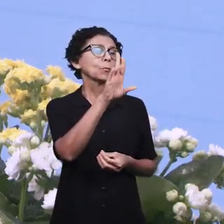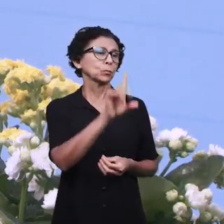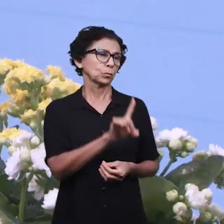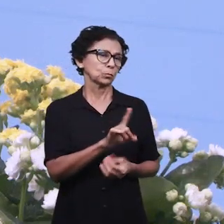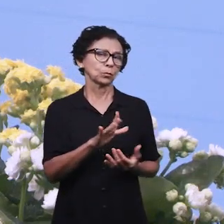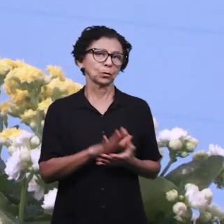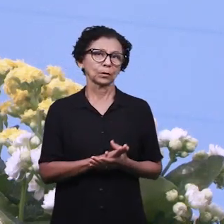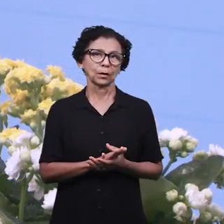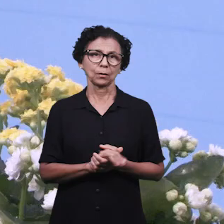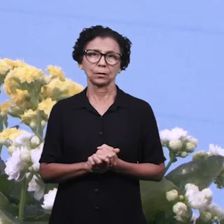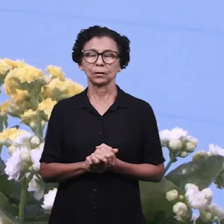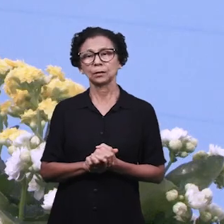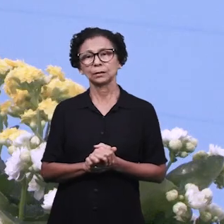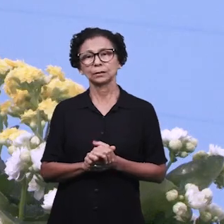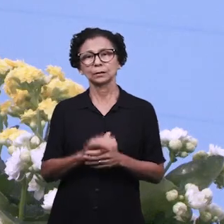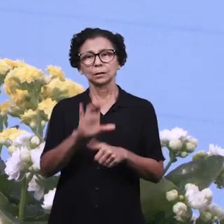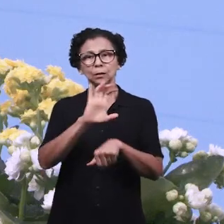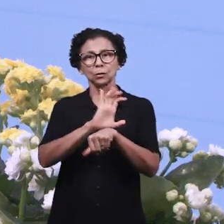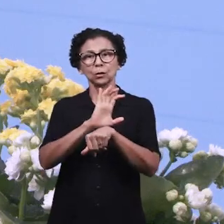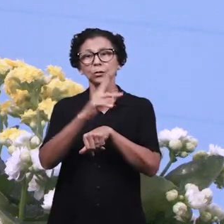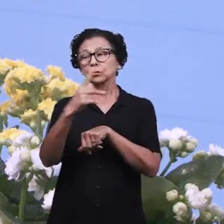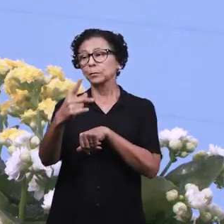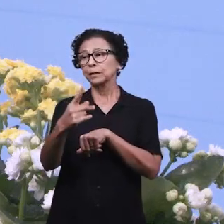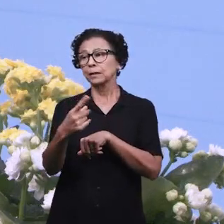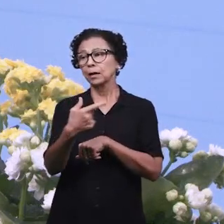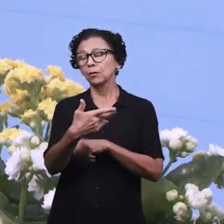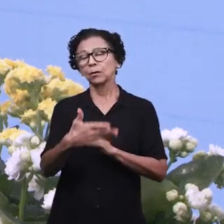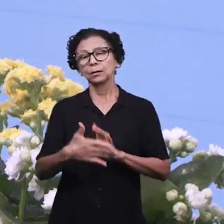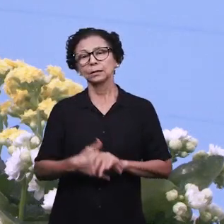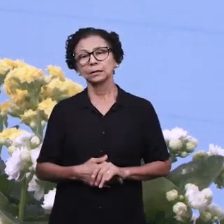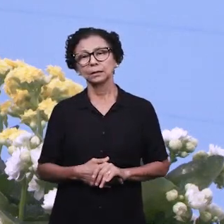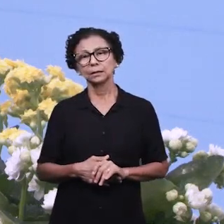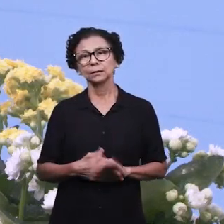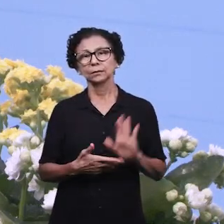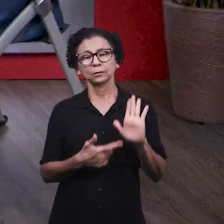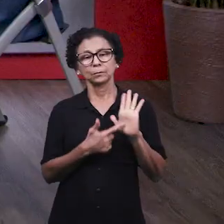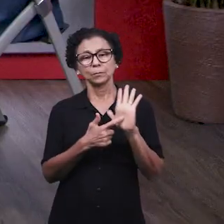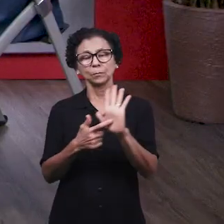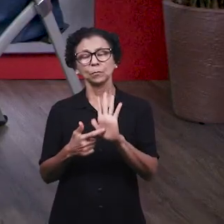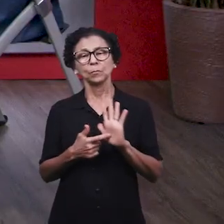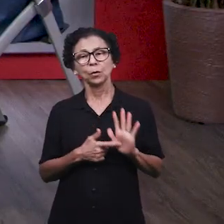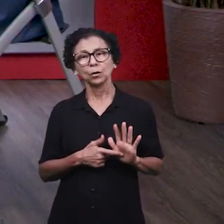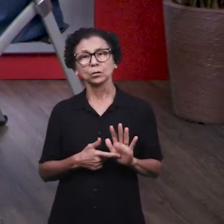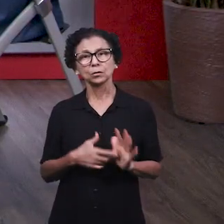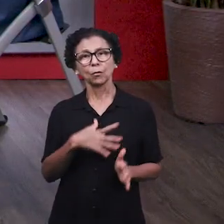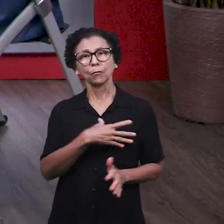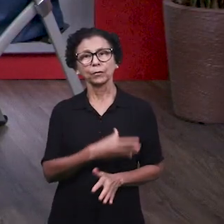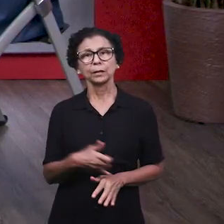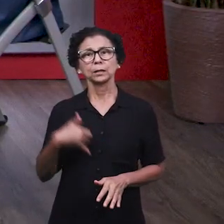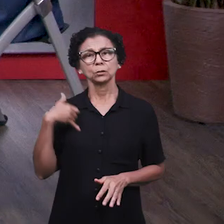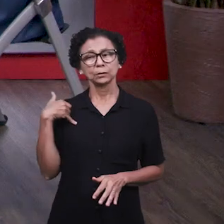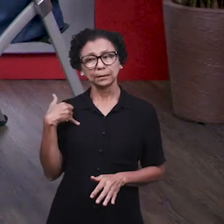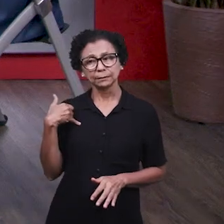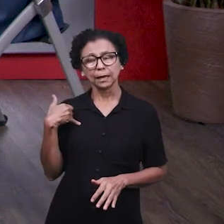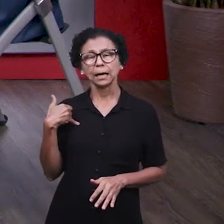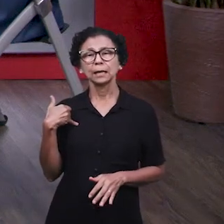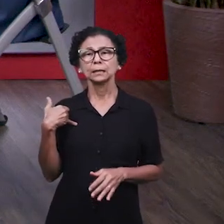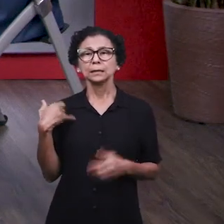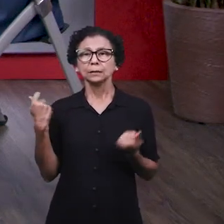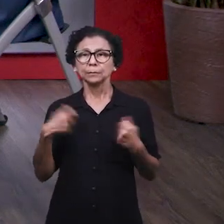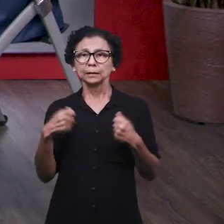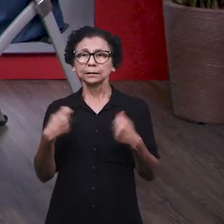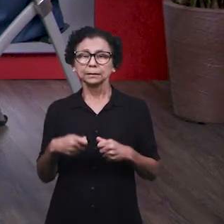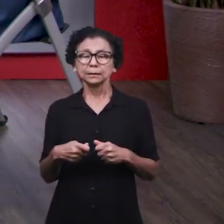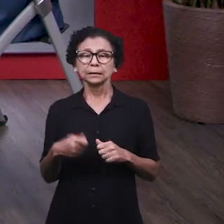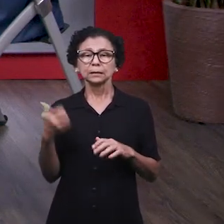Aqui, ó. 1940 está lá no Código Penal. Deixar sem justa causa de filho, idade escolar. Seria o